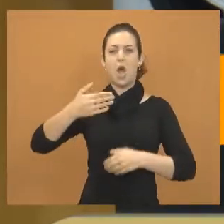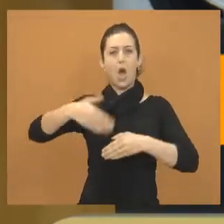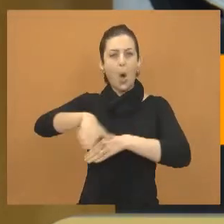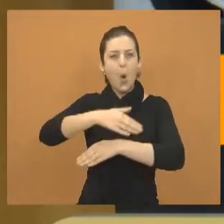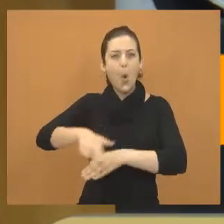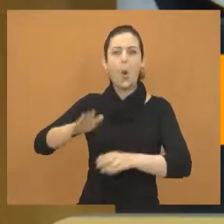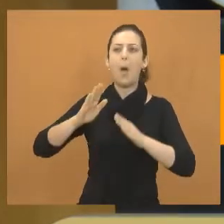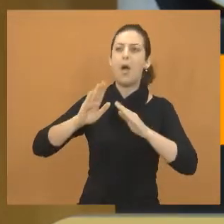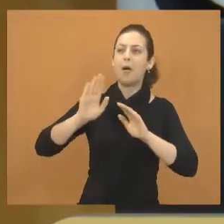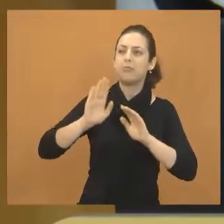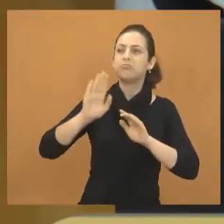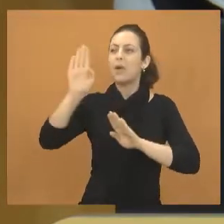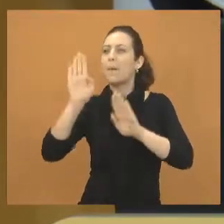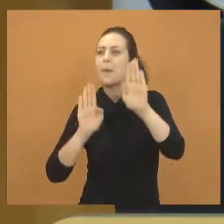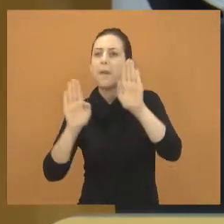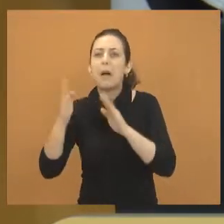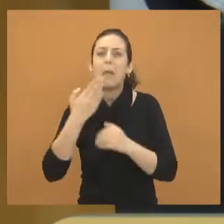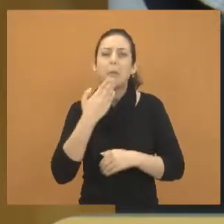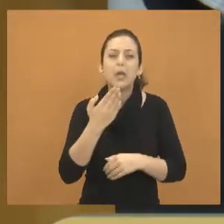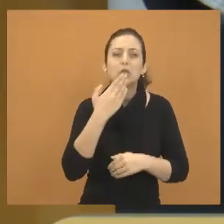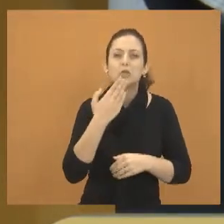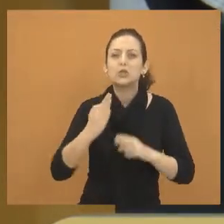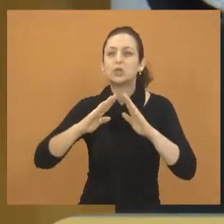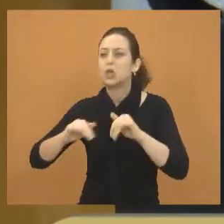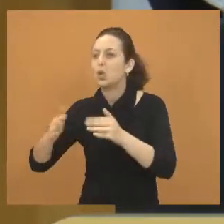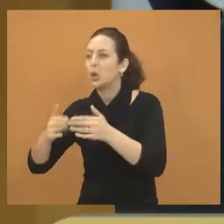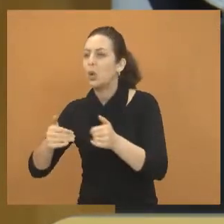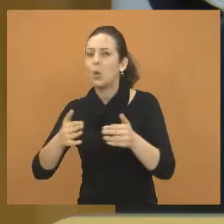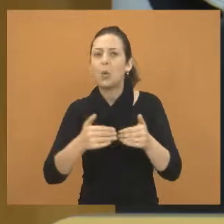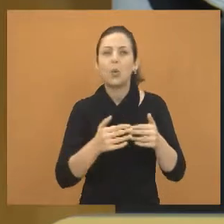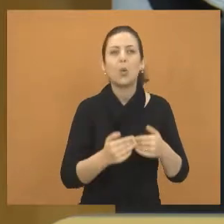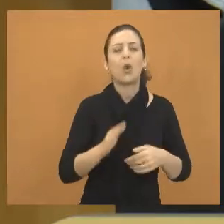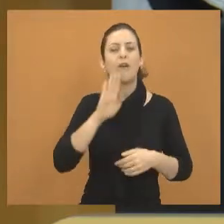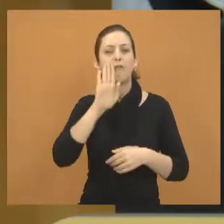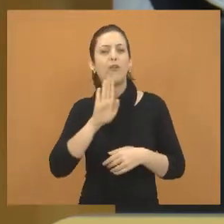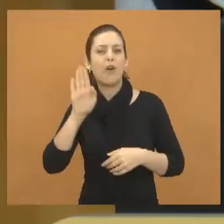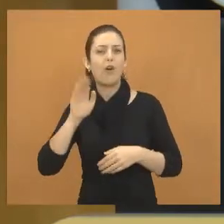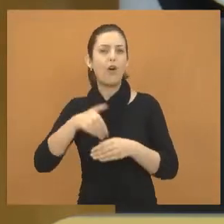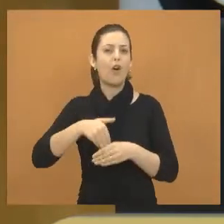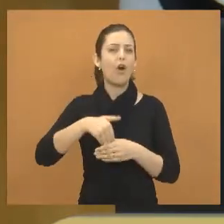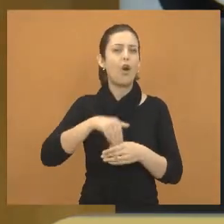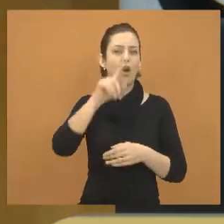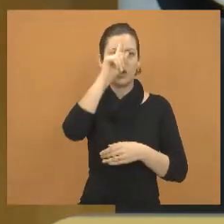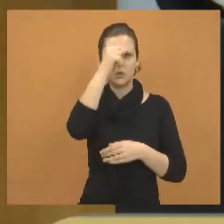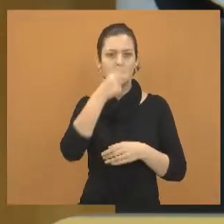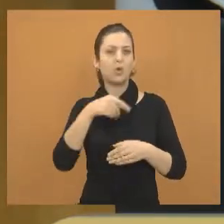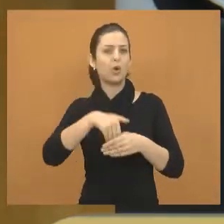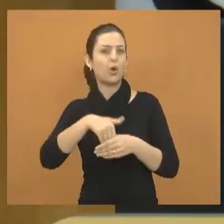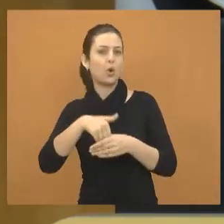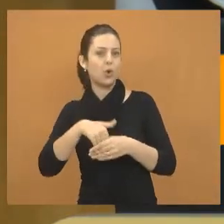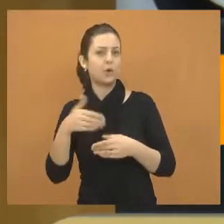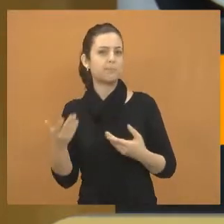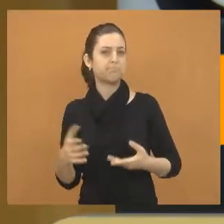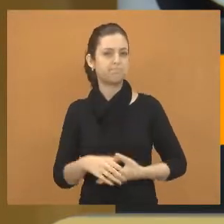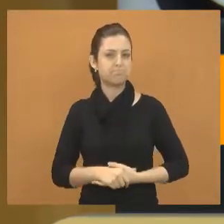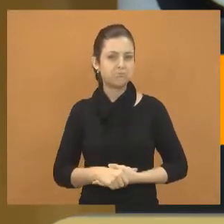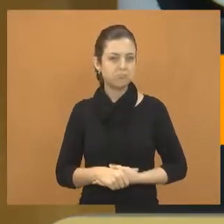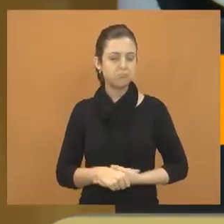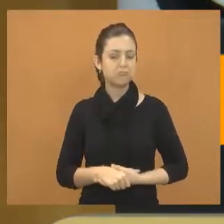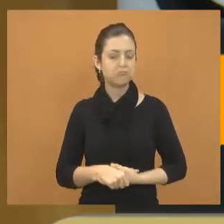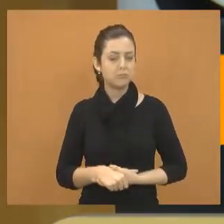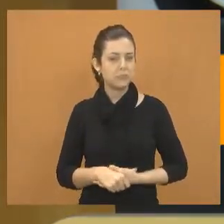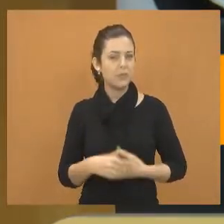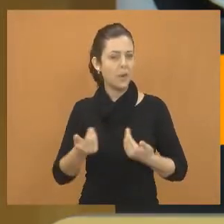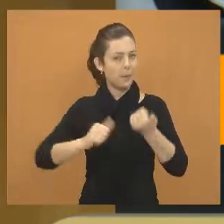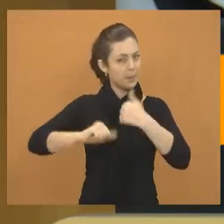ruas, que pediu o voto para a população, que falou que ia construir esse hospital, pronto-socorro municipal. E o que,